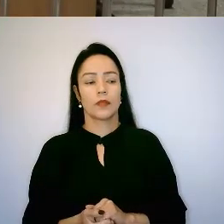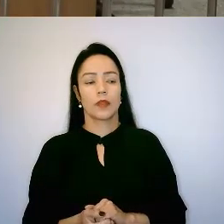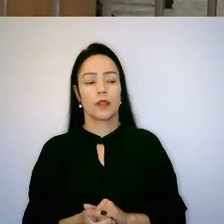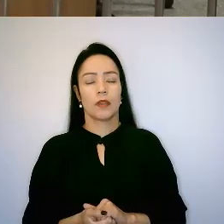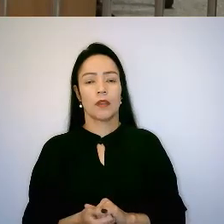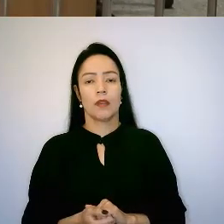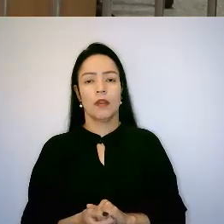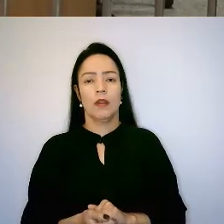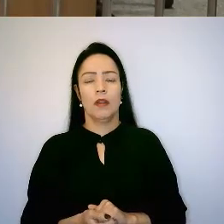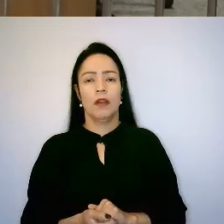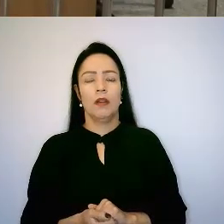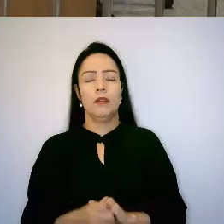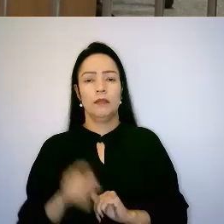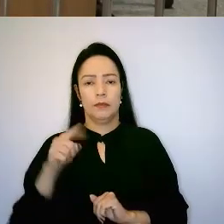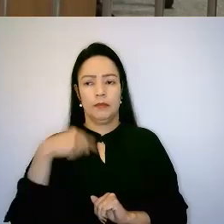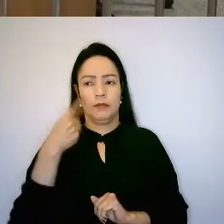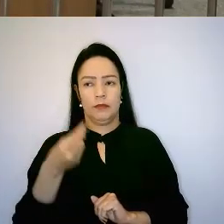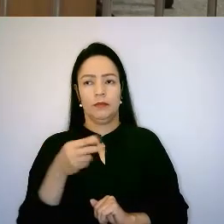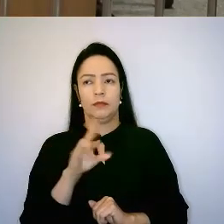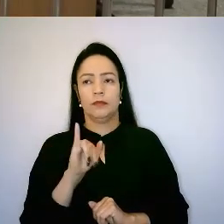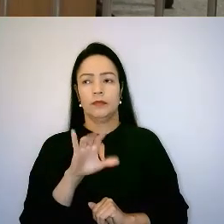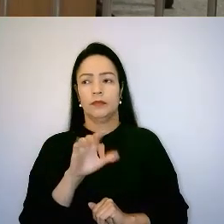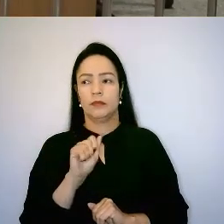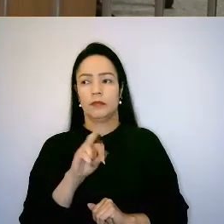que na próxima Doutor Ricardo não